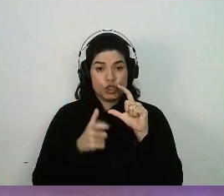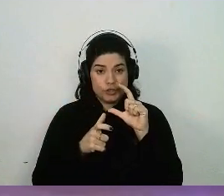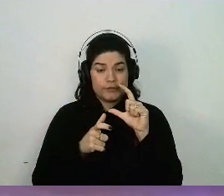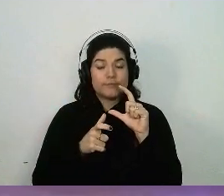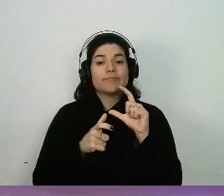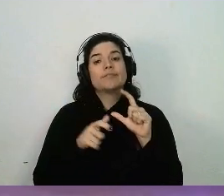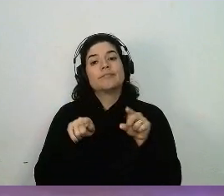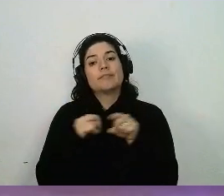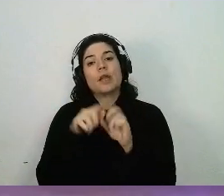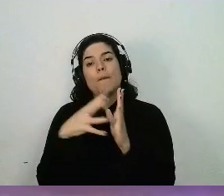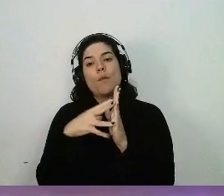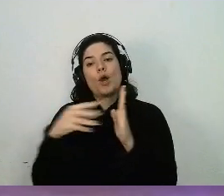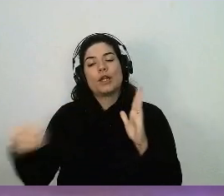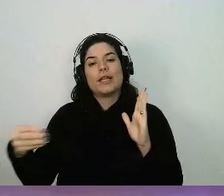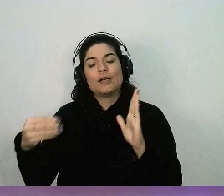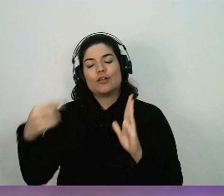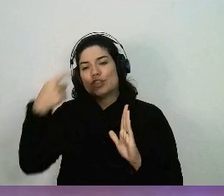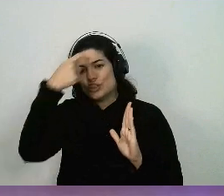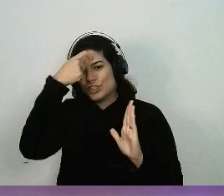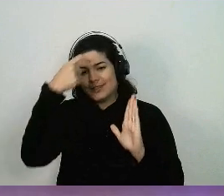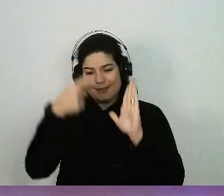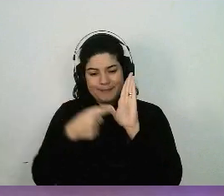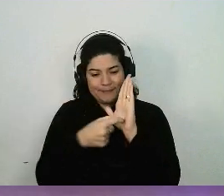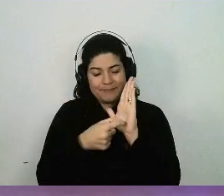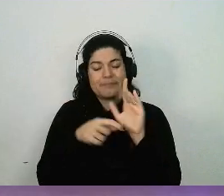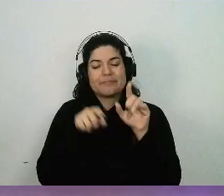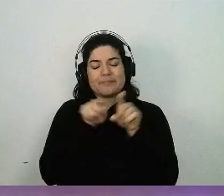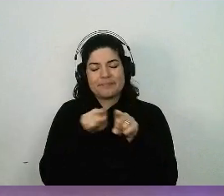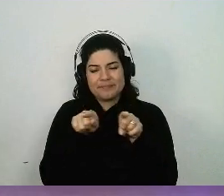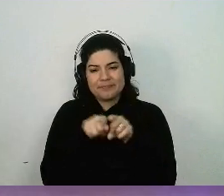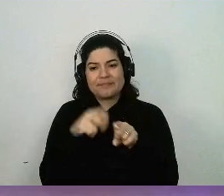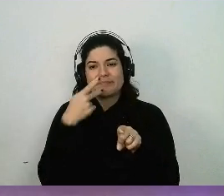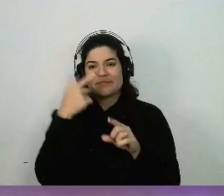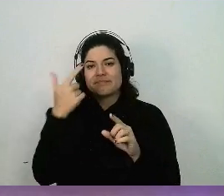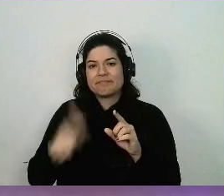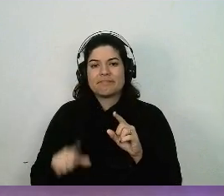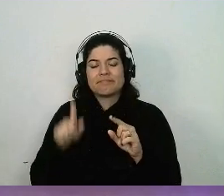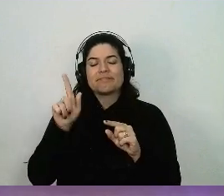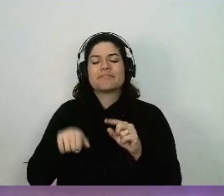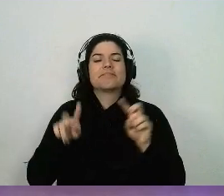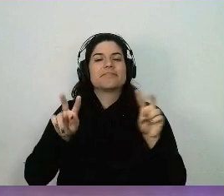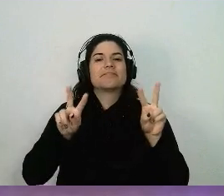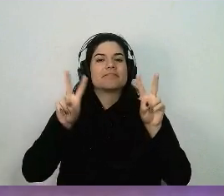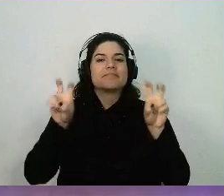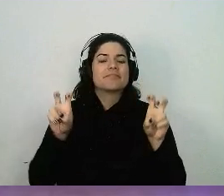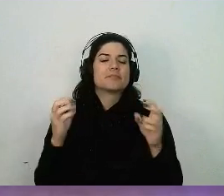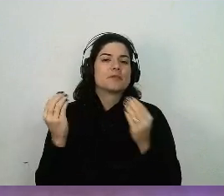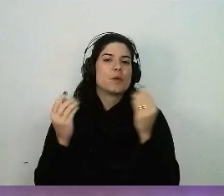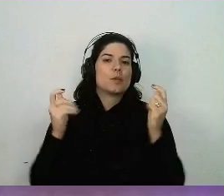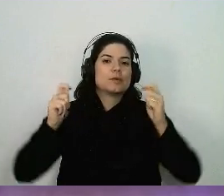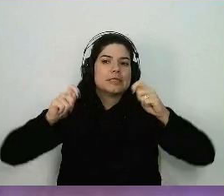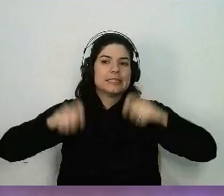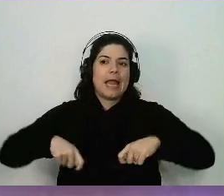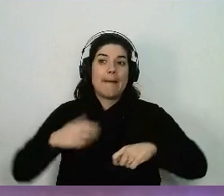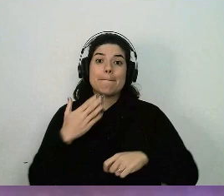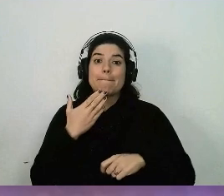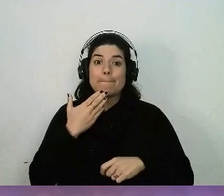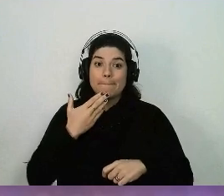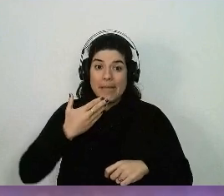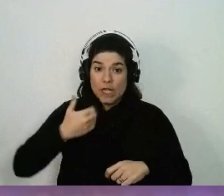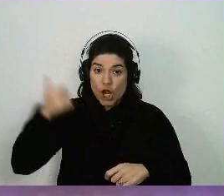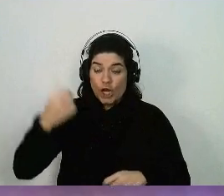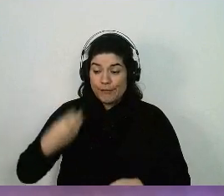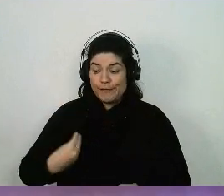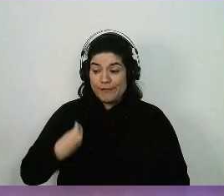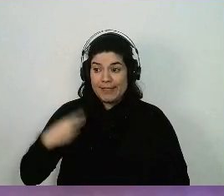de inteligência artificial, e também falar um pouquinho sobre como que a gente pode melhorar a vida do nosso cliente,